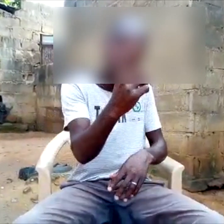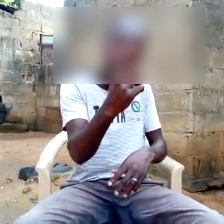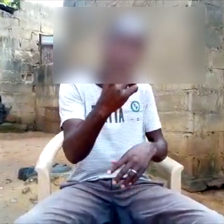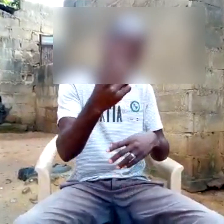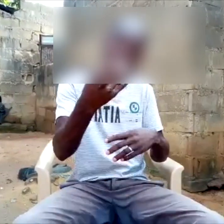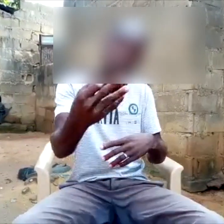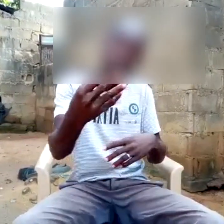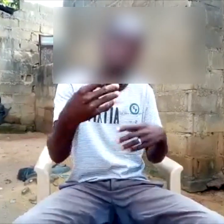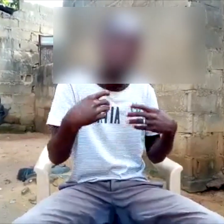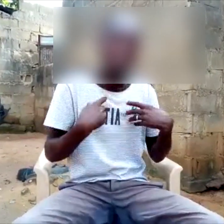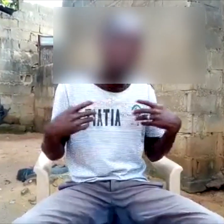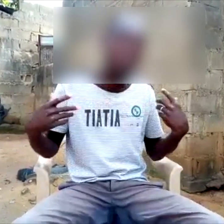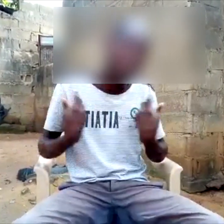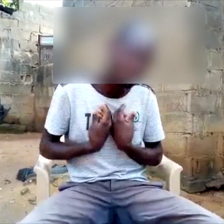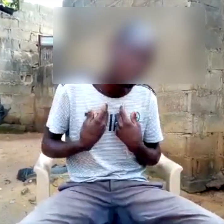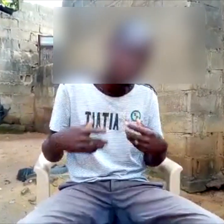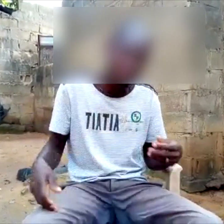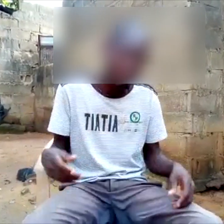pai.